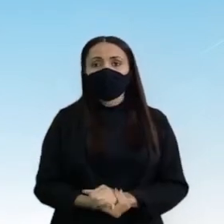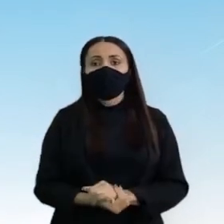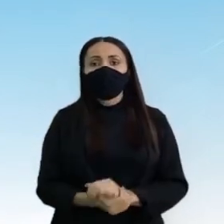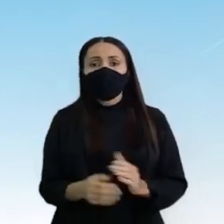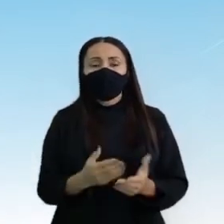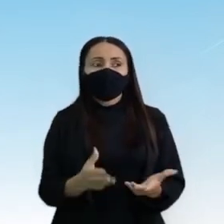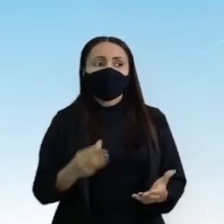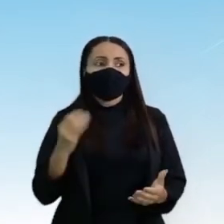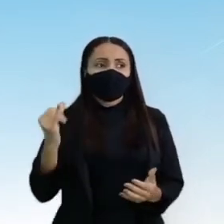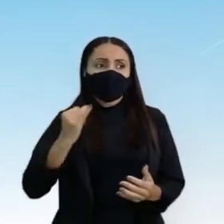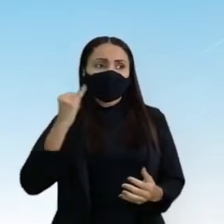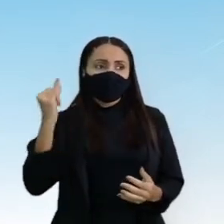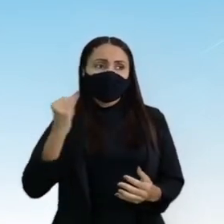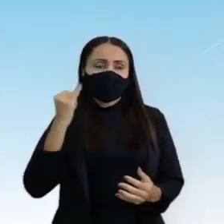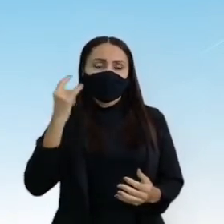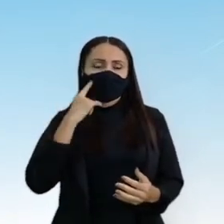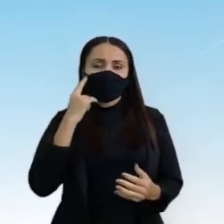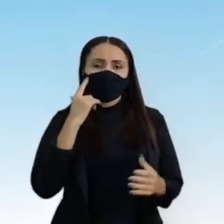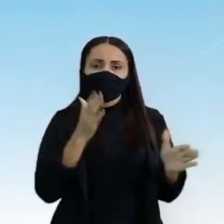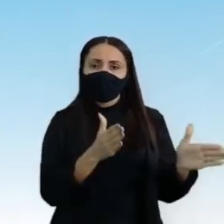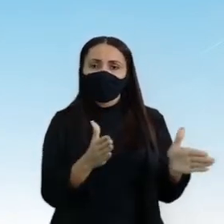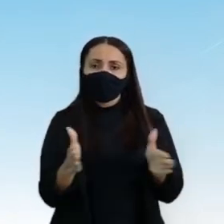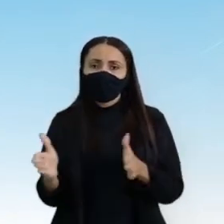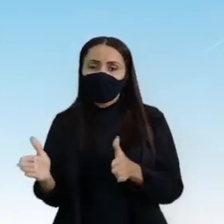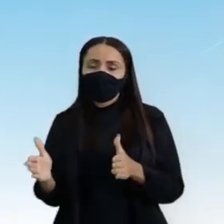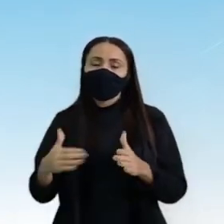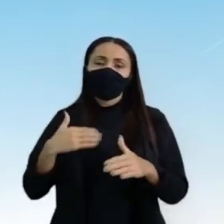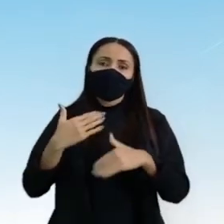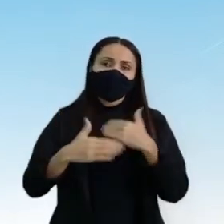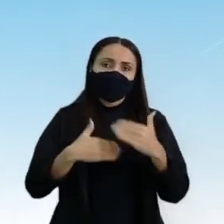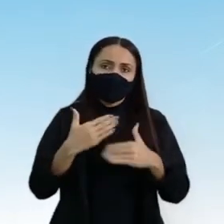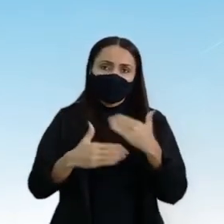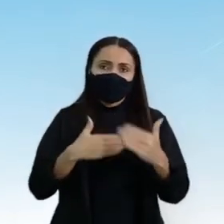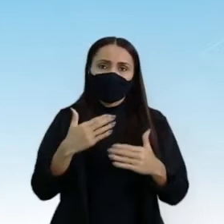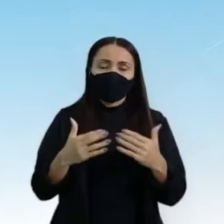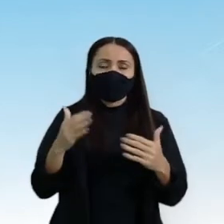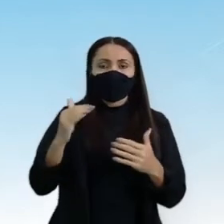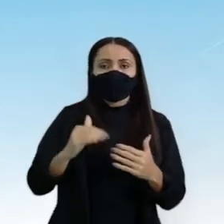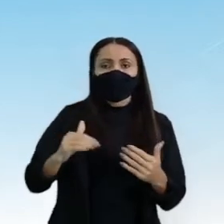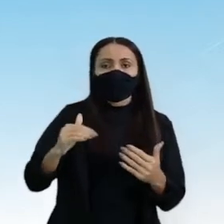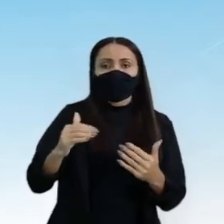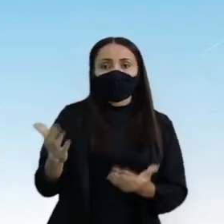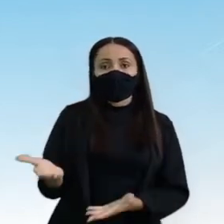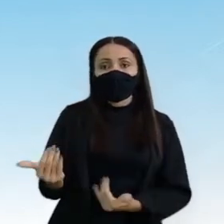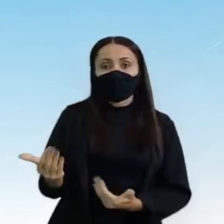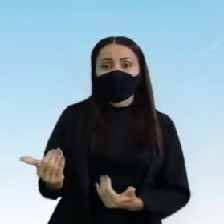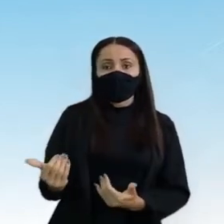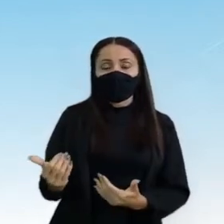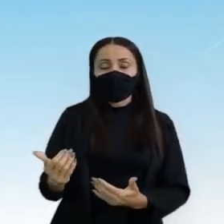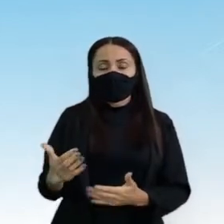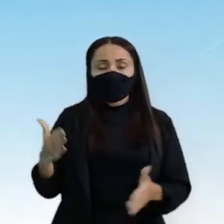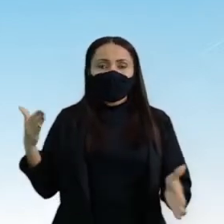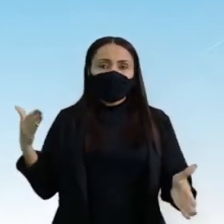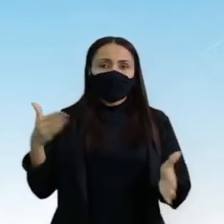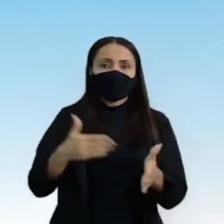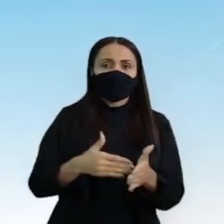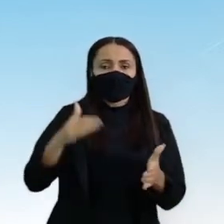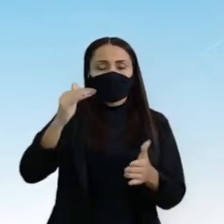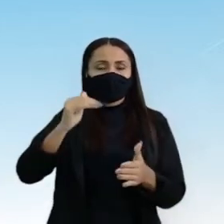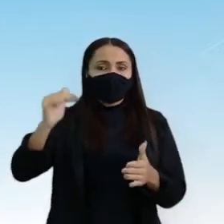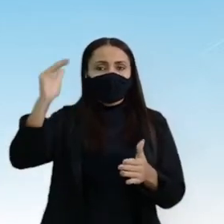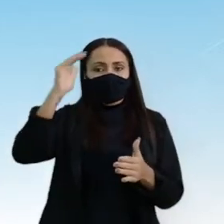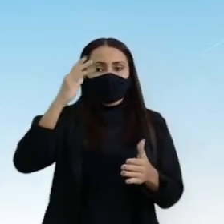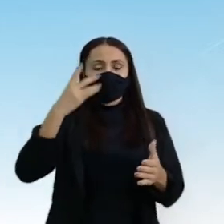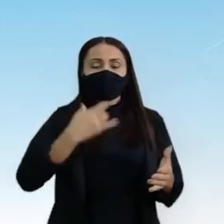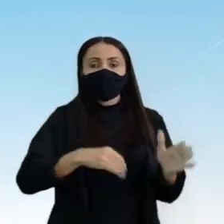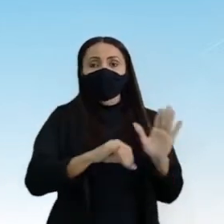importante dar atenção a essa fase aí de desenvolvimento, que é da adolescência até a fase adulta. Assim, perdurar esse estilo de